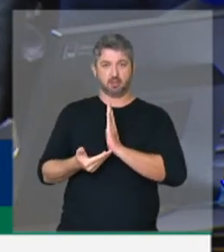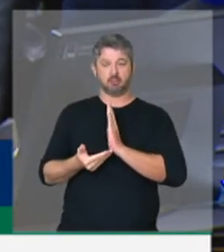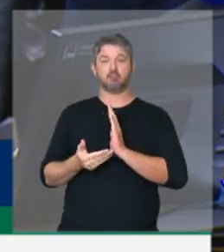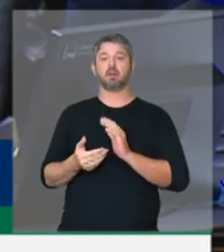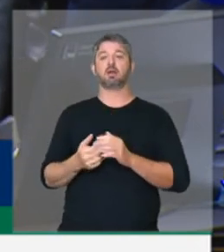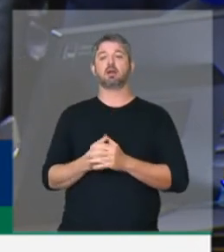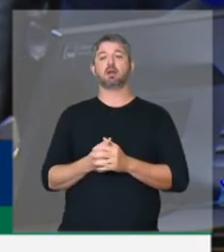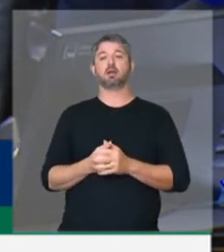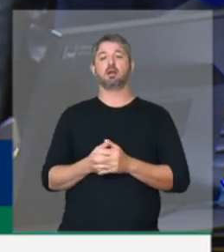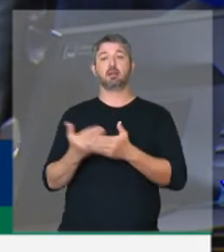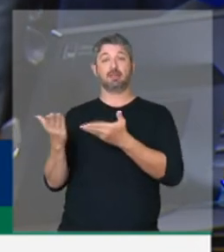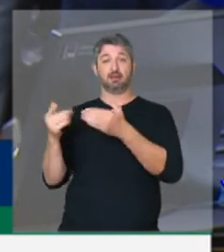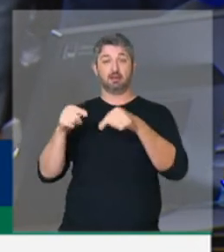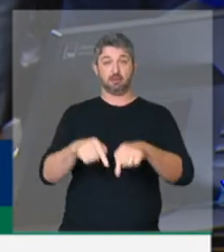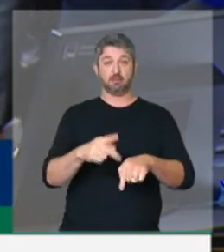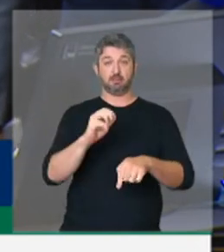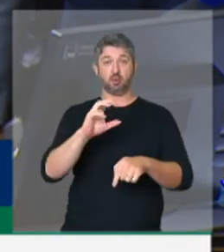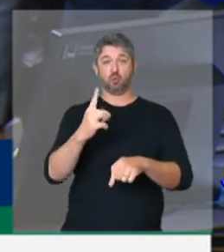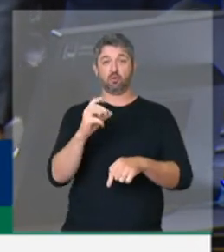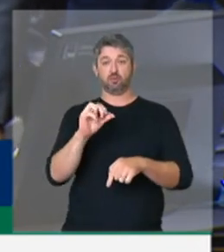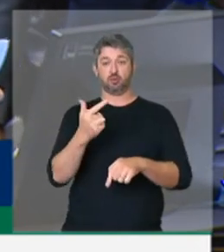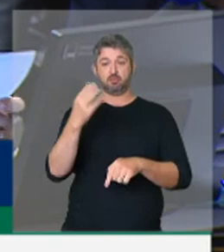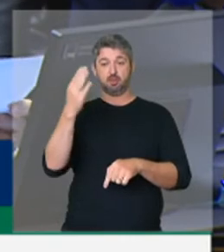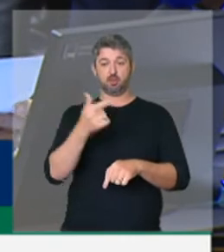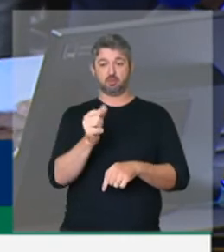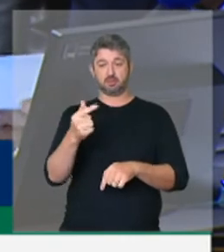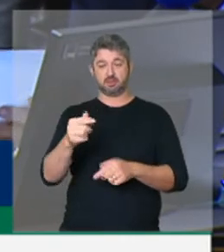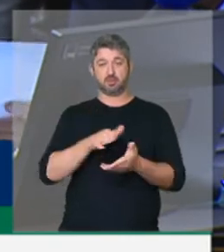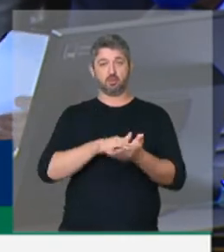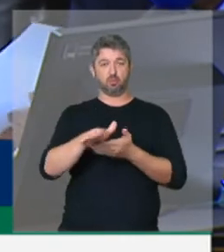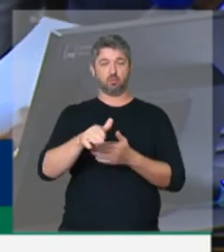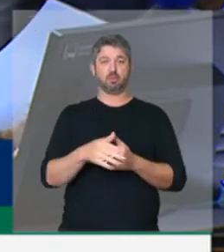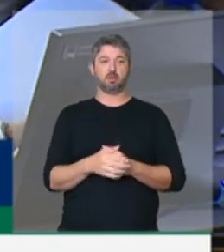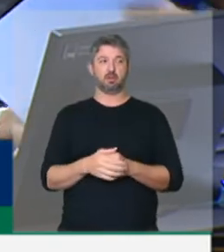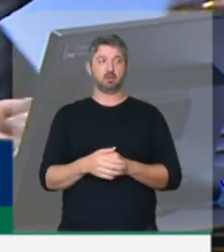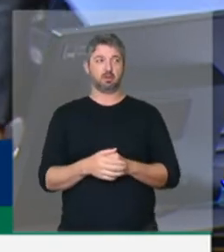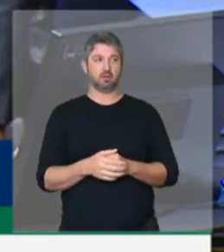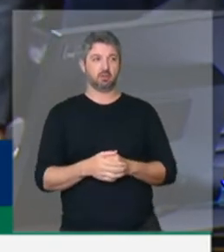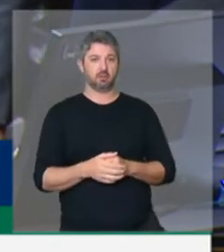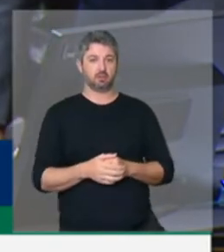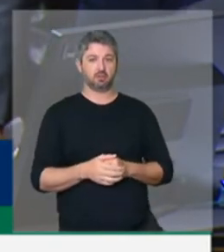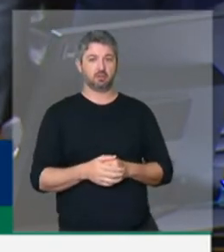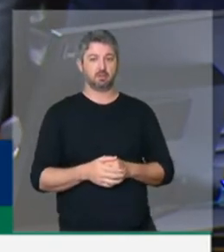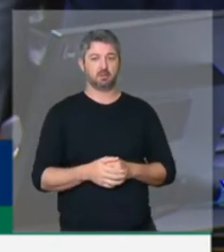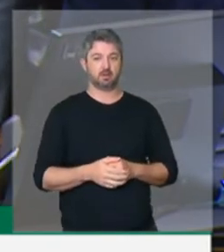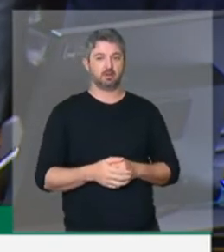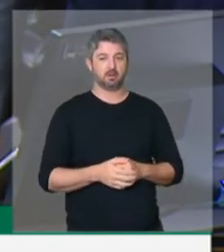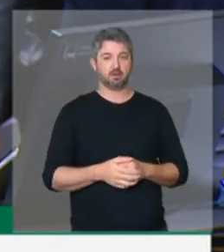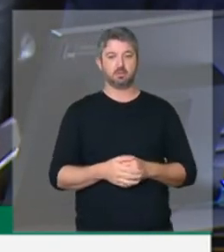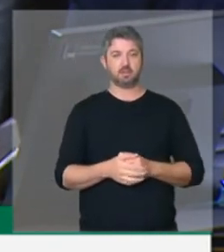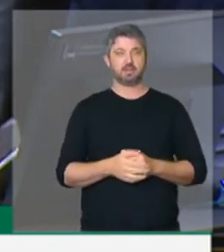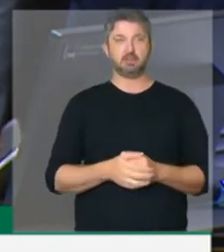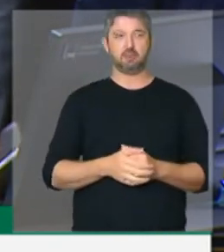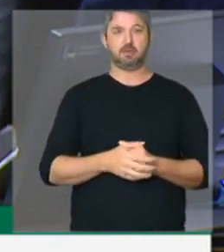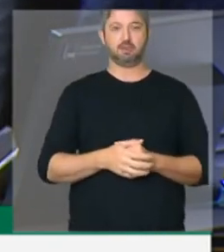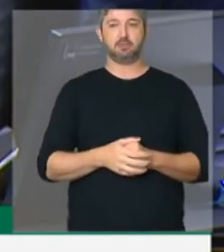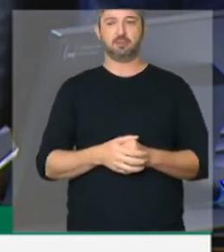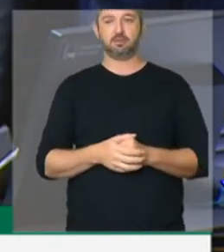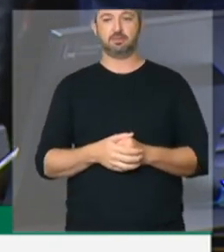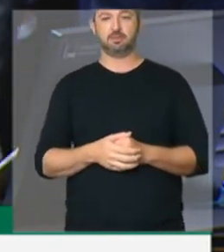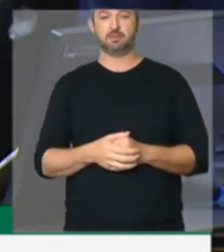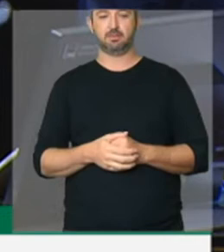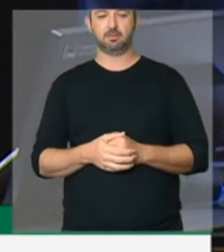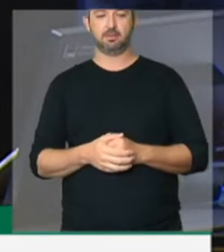resolve revocar a plenária PEC número 397-17, publique 7 de julho de 2021. Proposta de emenda à Constituição